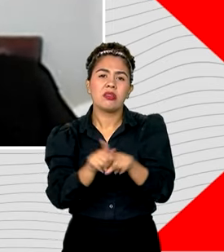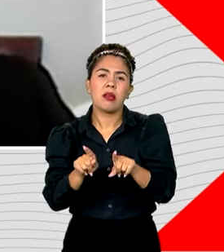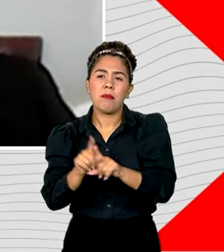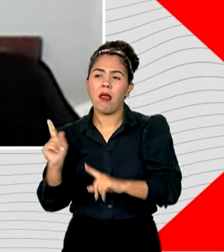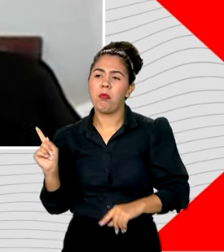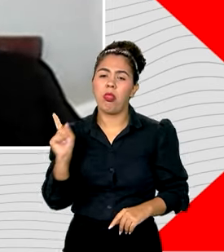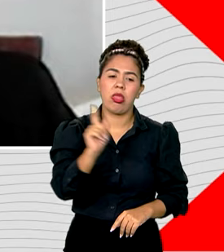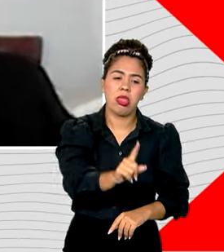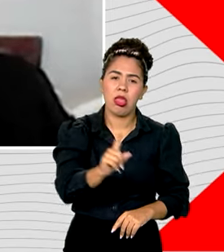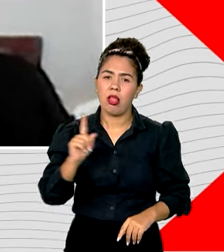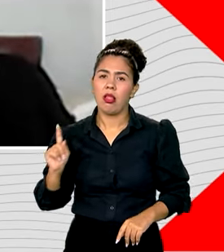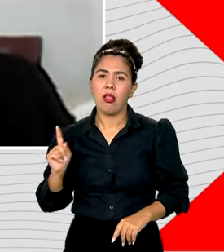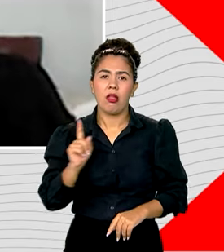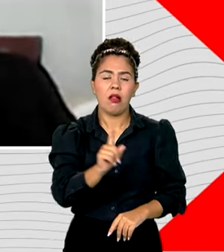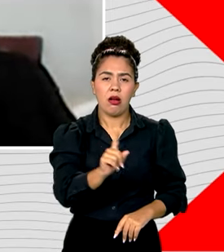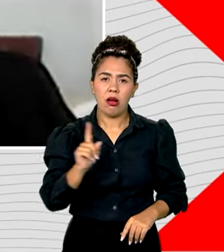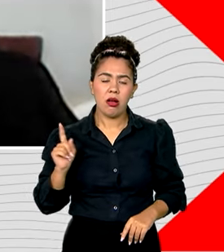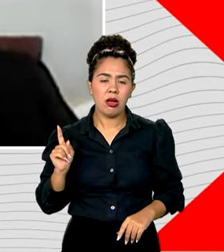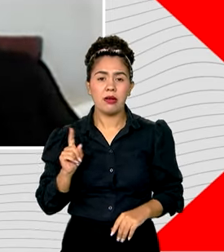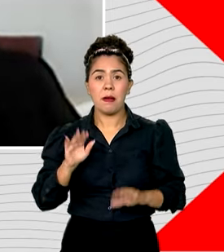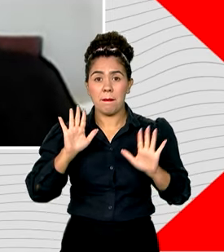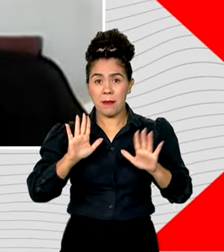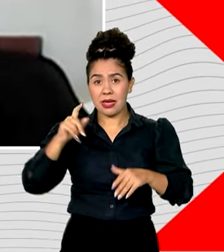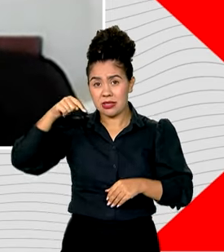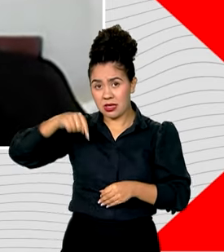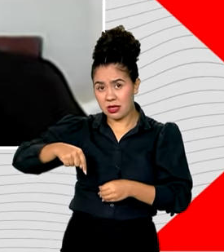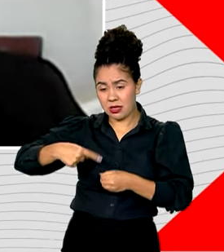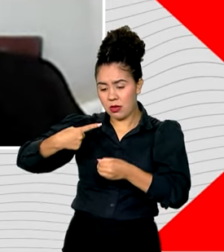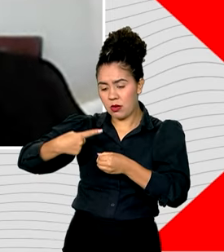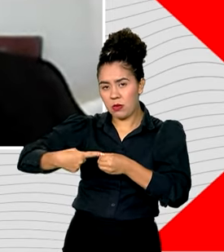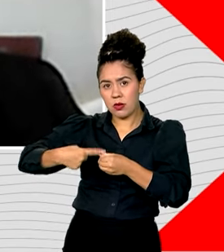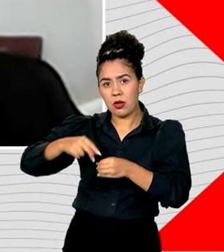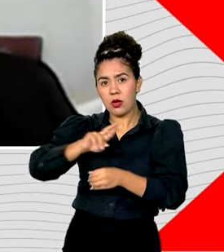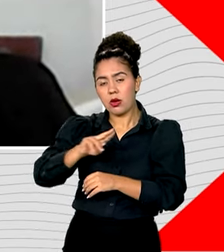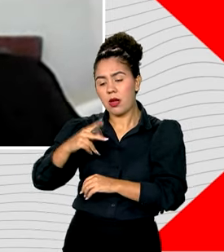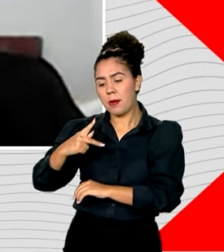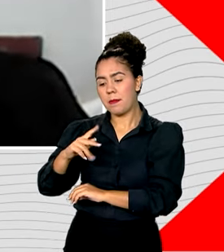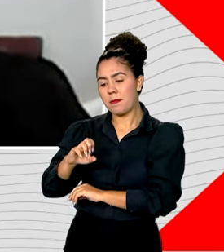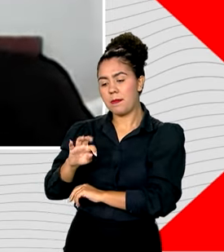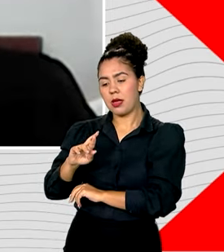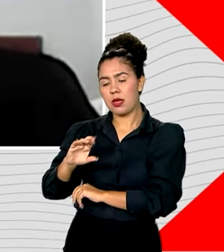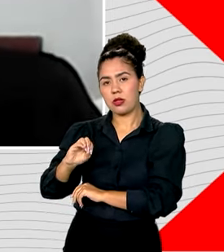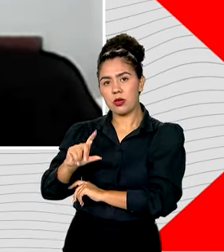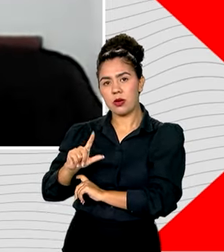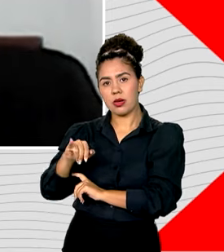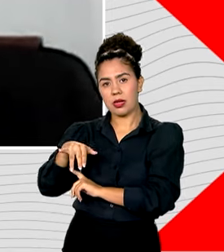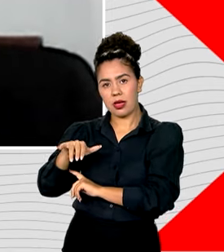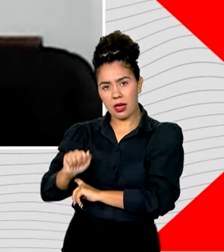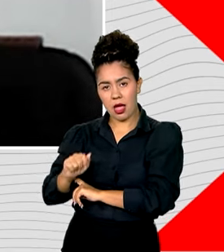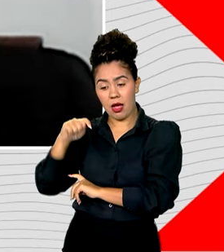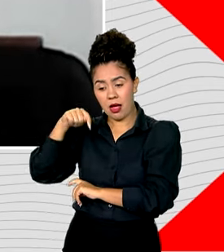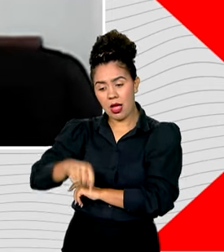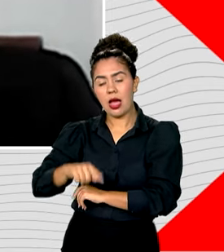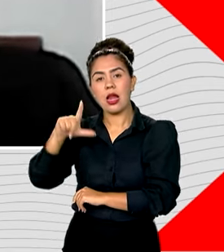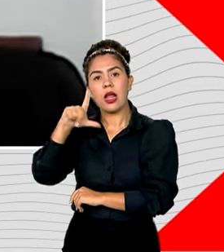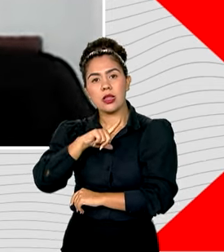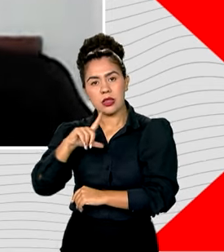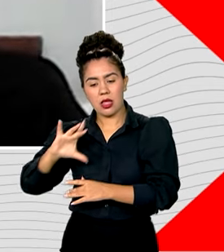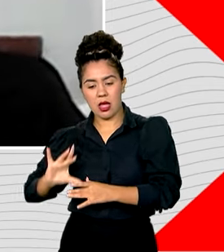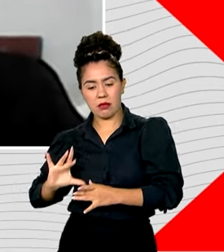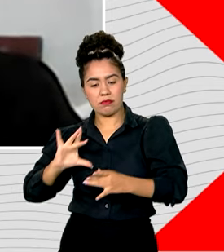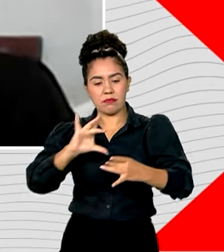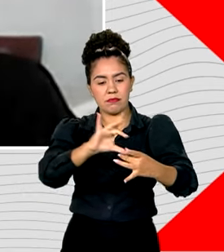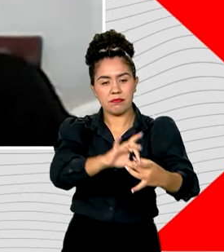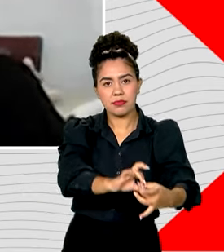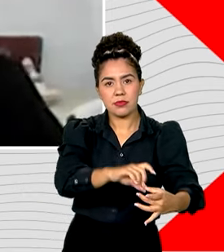especializado Lembrando que Petrolina integra uma região de desenvolvimento integrado possui atendimento consorciado com a